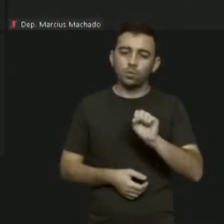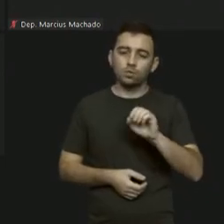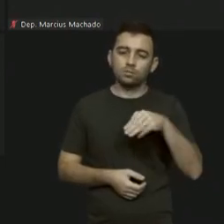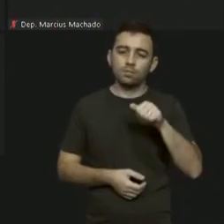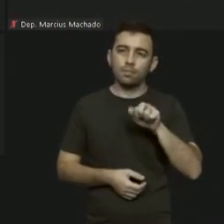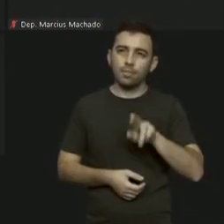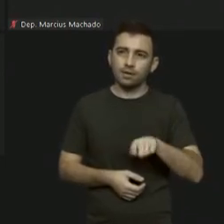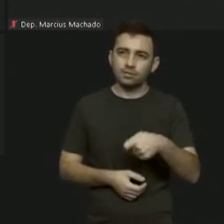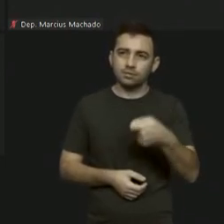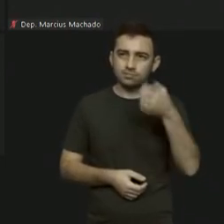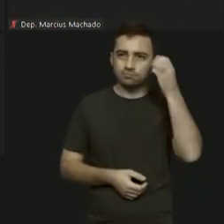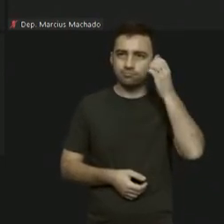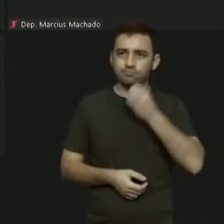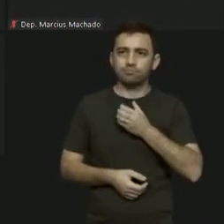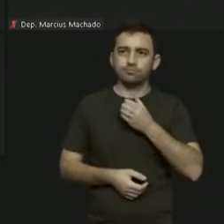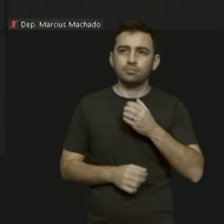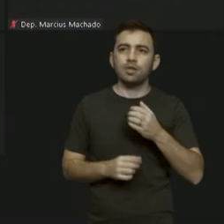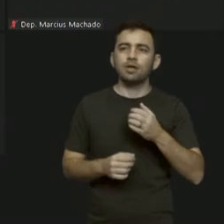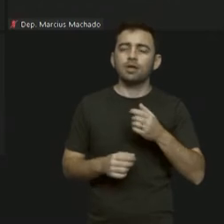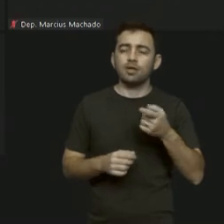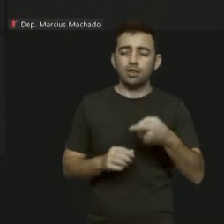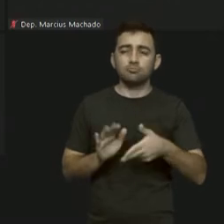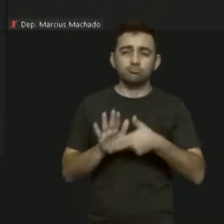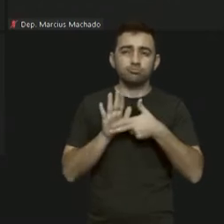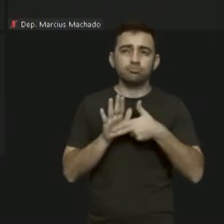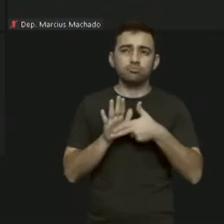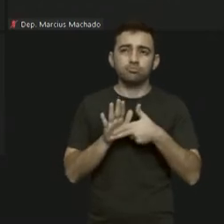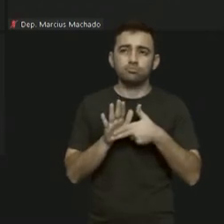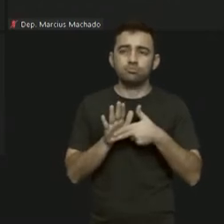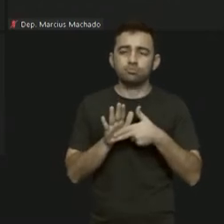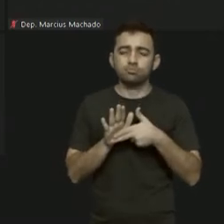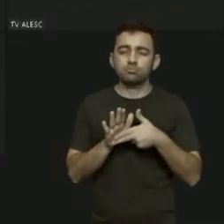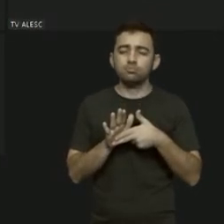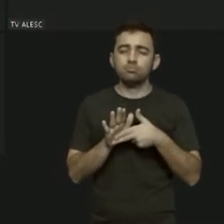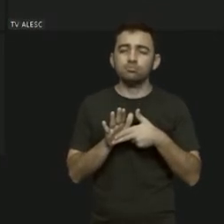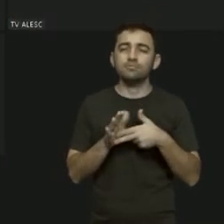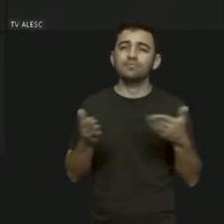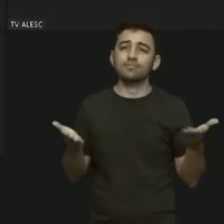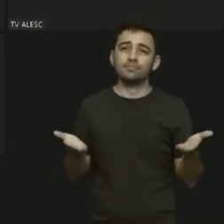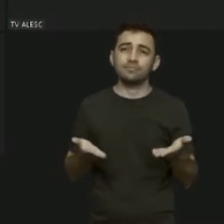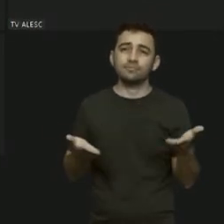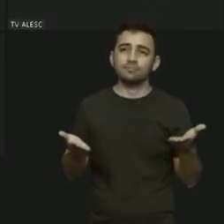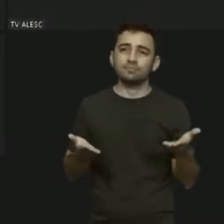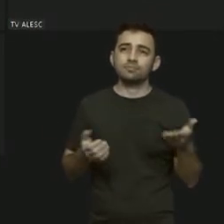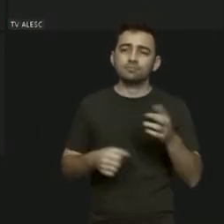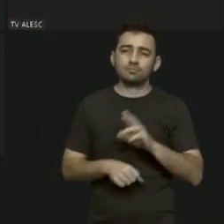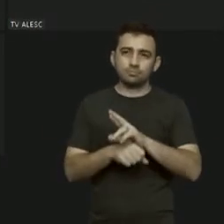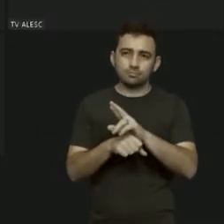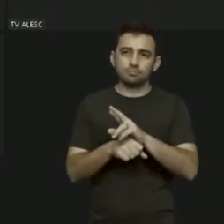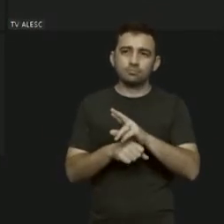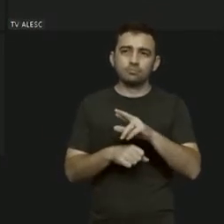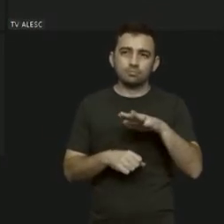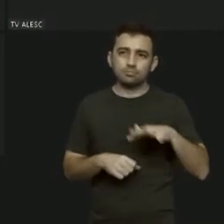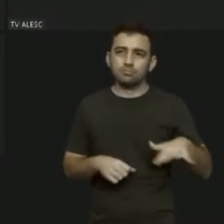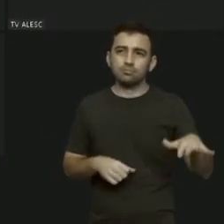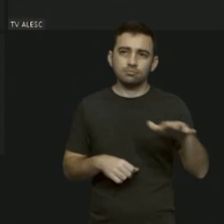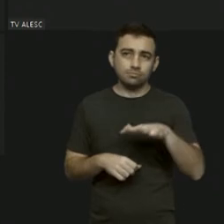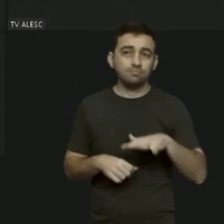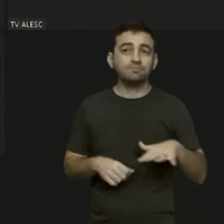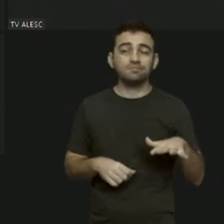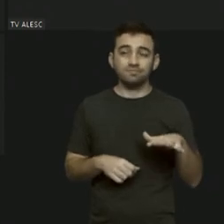né, e dizer o quanto é importante, né, a nossa representação aqui do Vale, neste